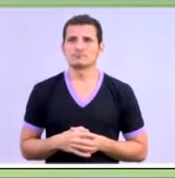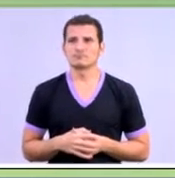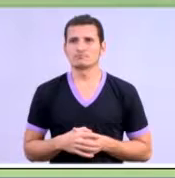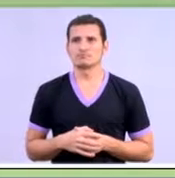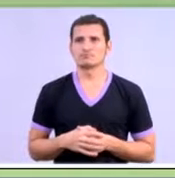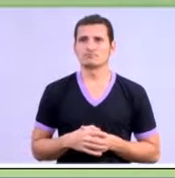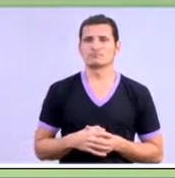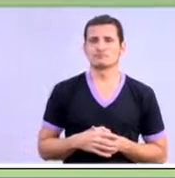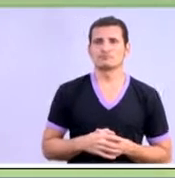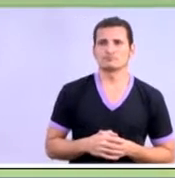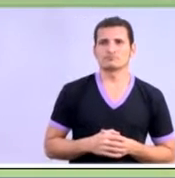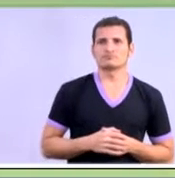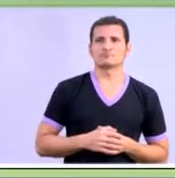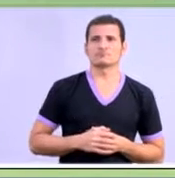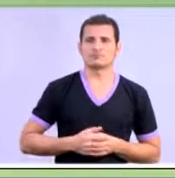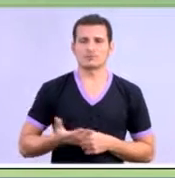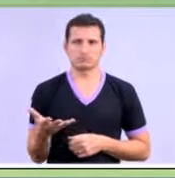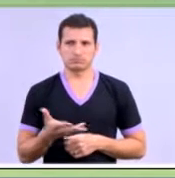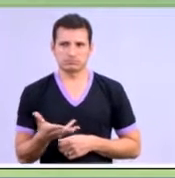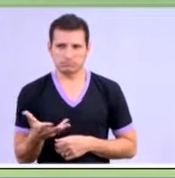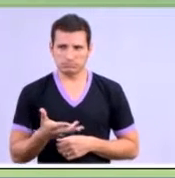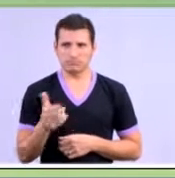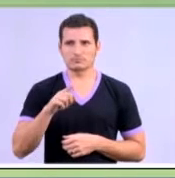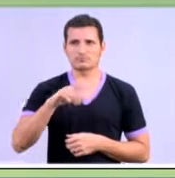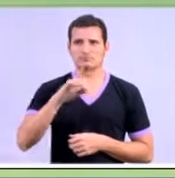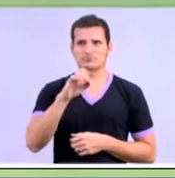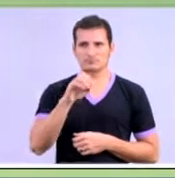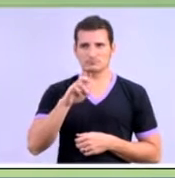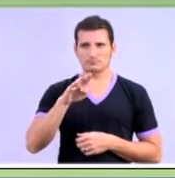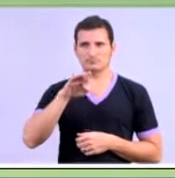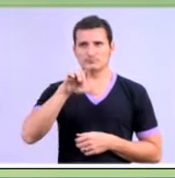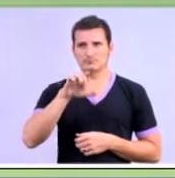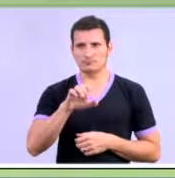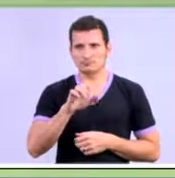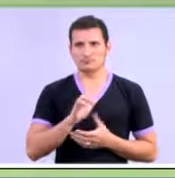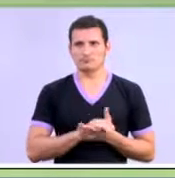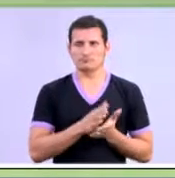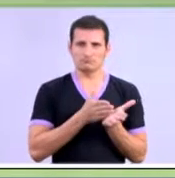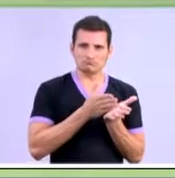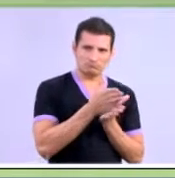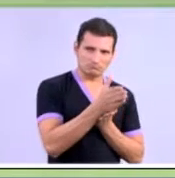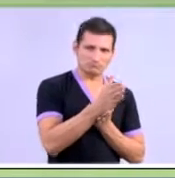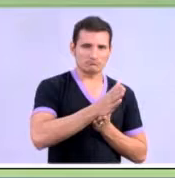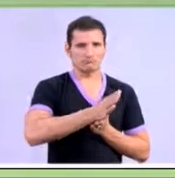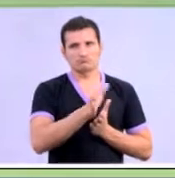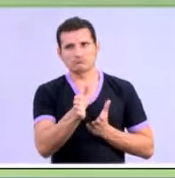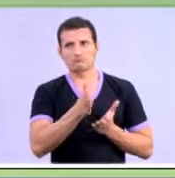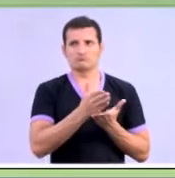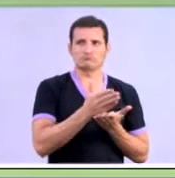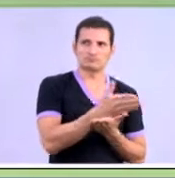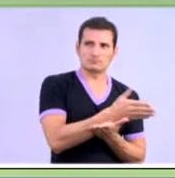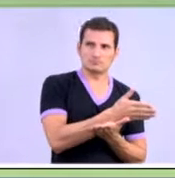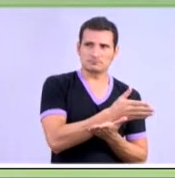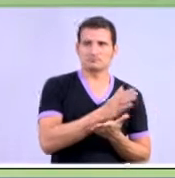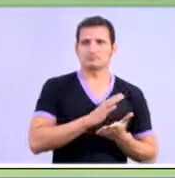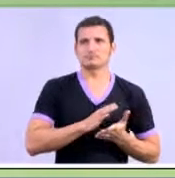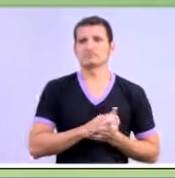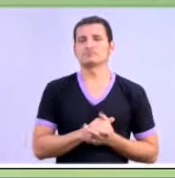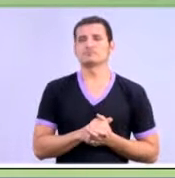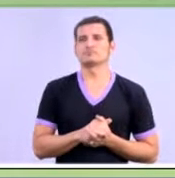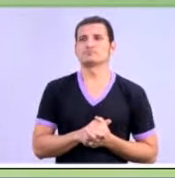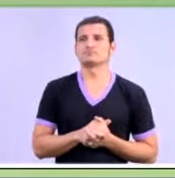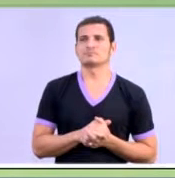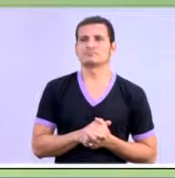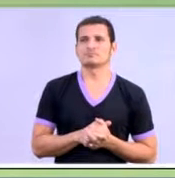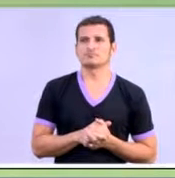Passando a velocidade, que é uma variável do tipo double, passando a direção, direita e esquerda e assim por diante, que é uma variável do tipo